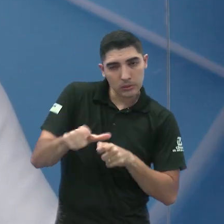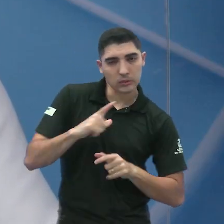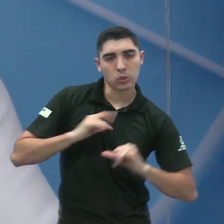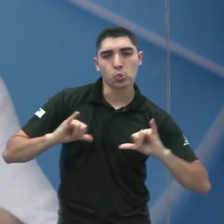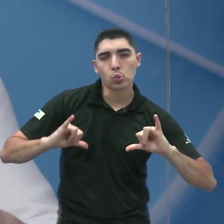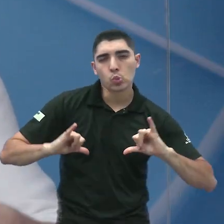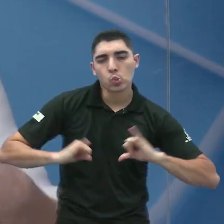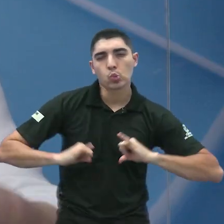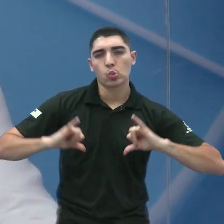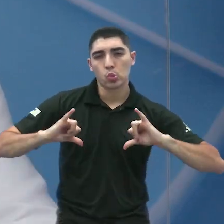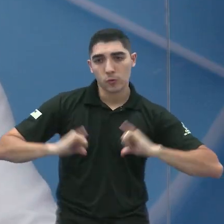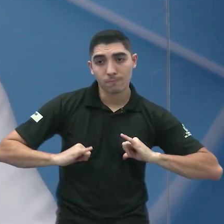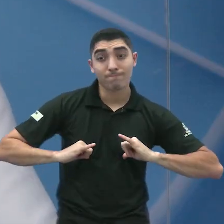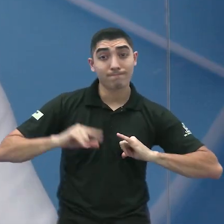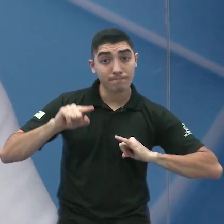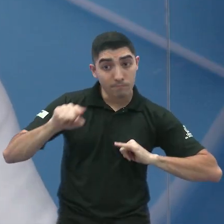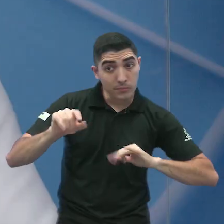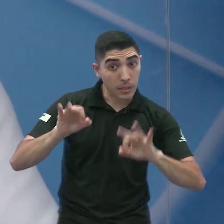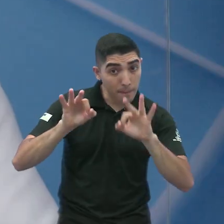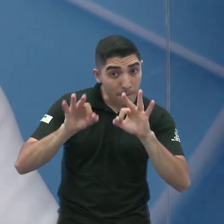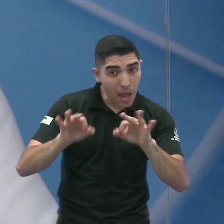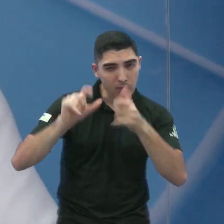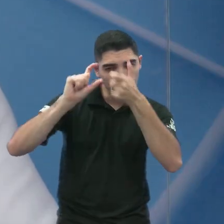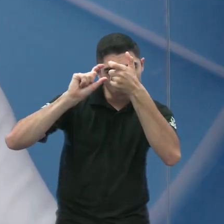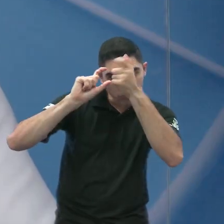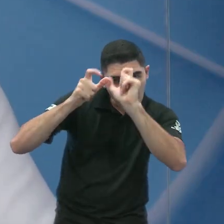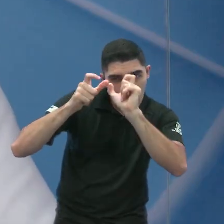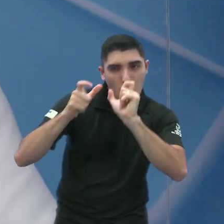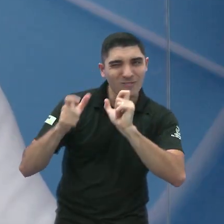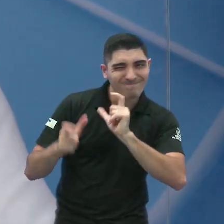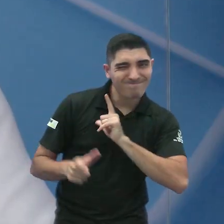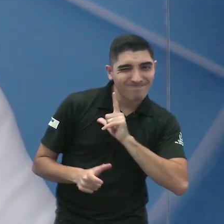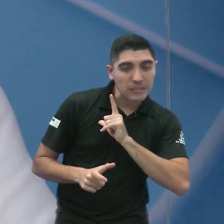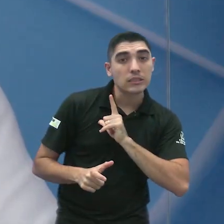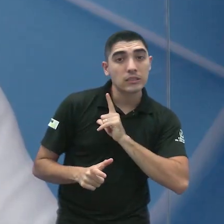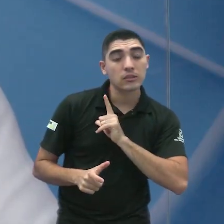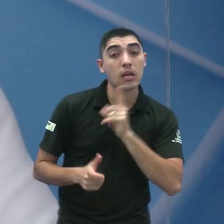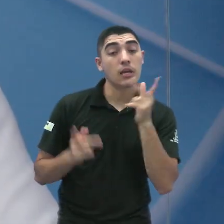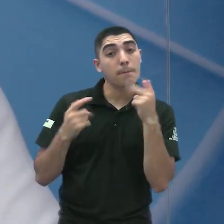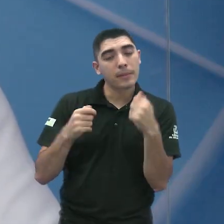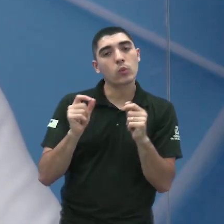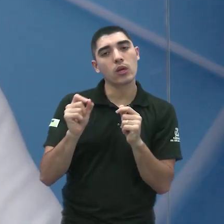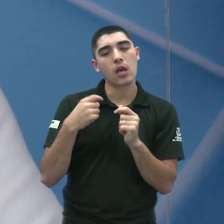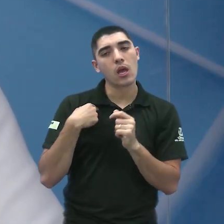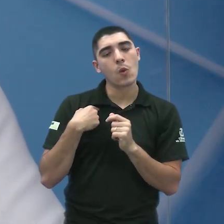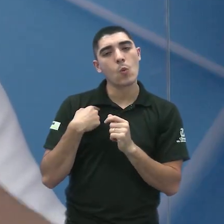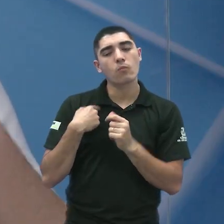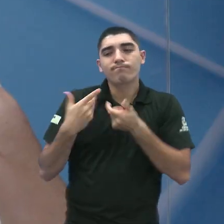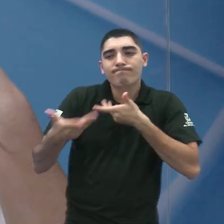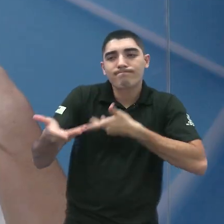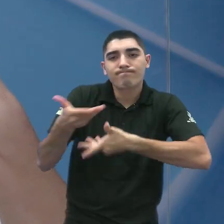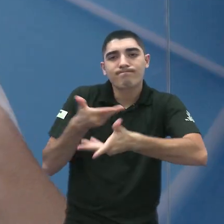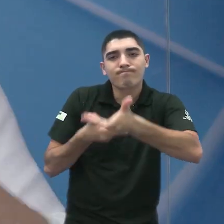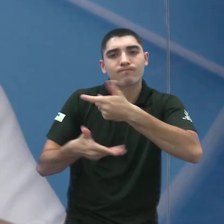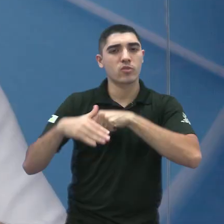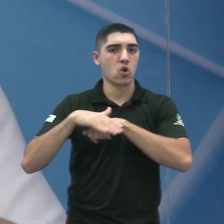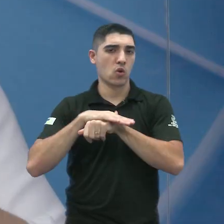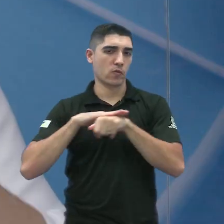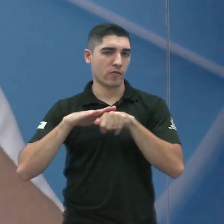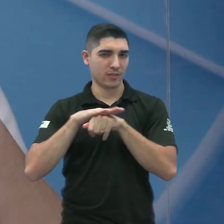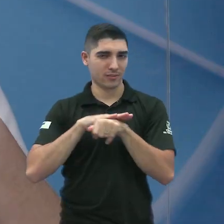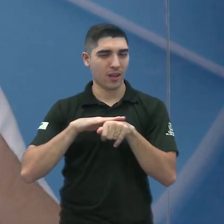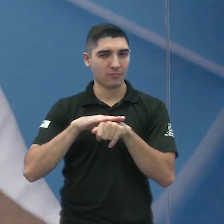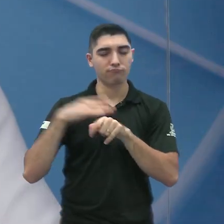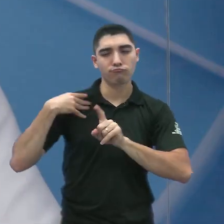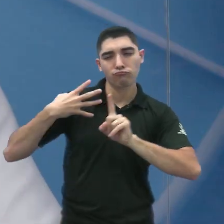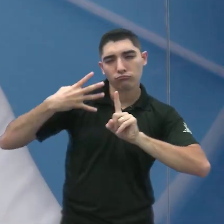ele faz parte de um diagnóstico, né, de um transtorno, é a escuta, né? E a escuta, uma escuta bem